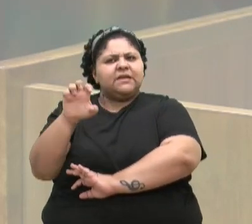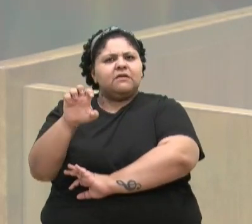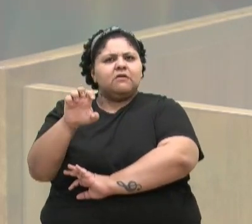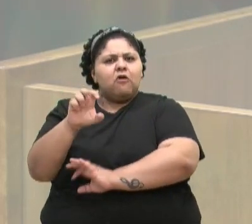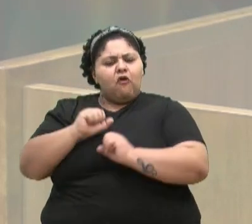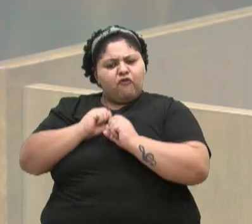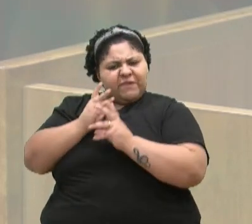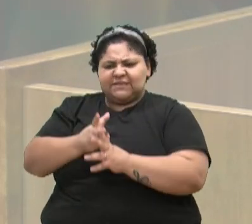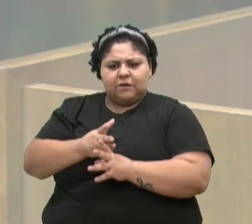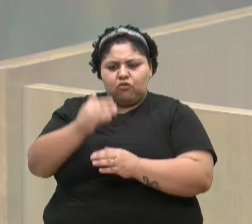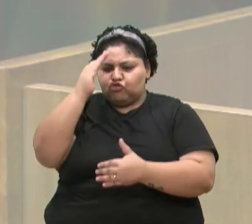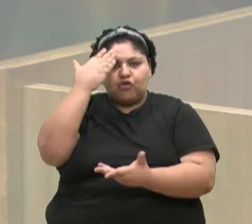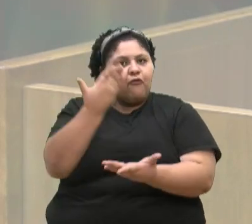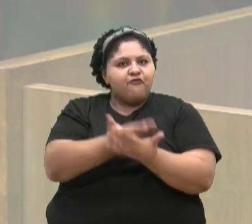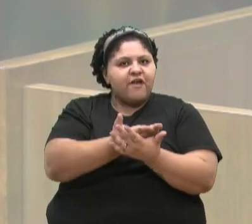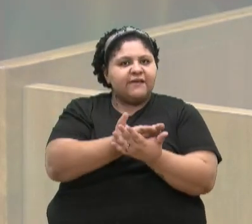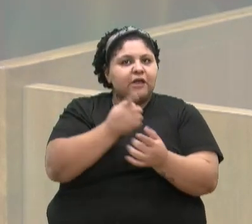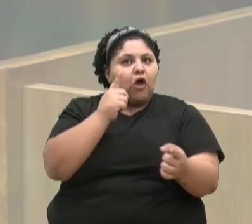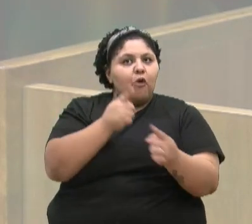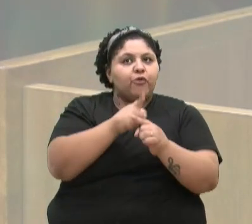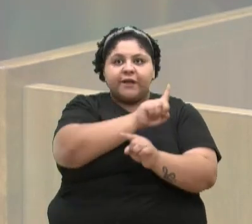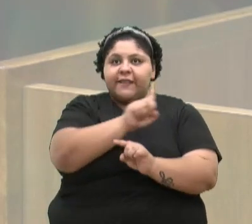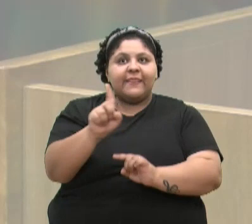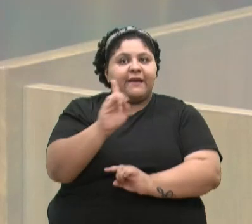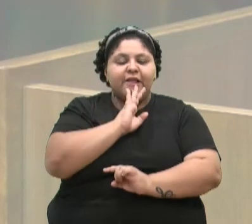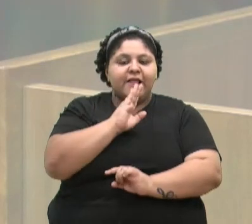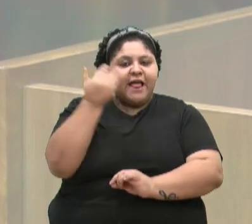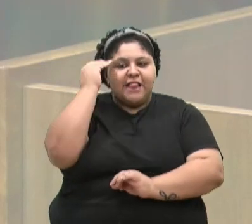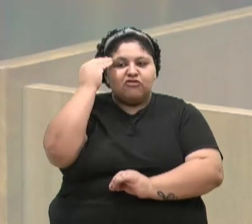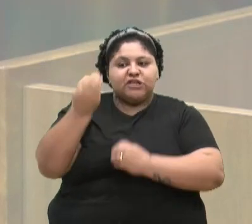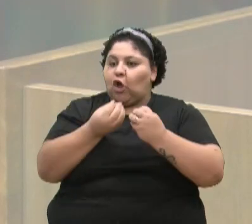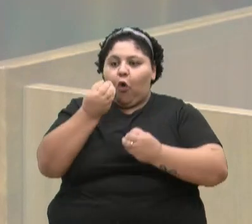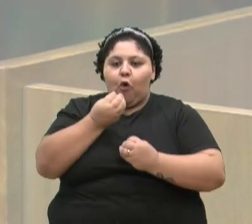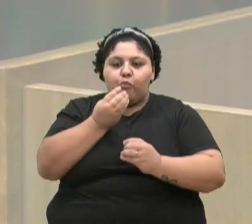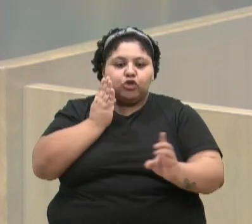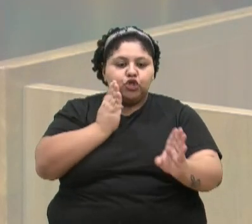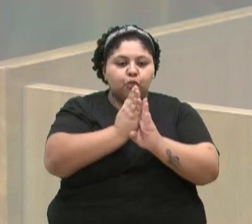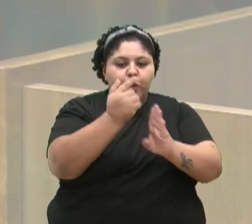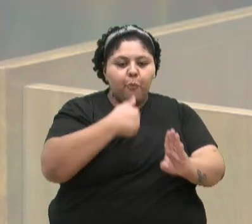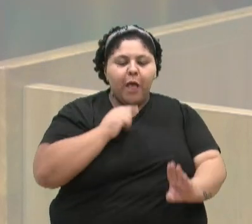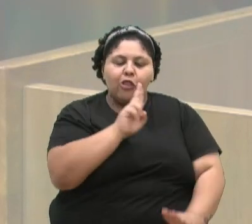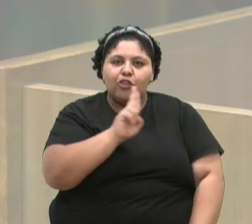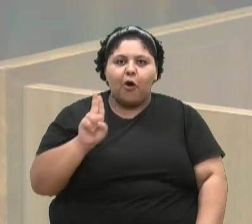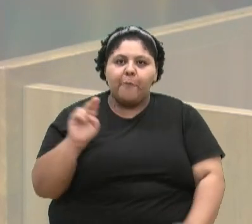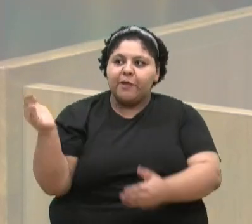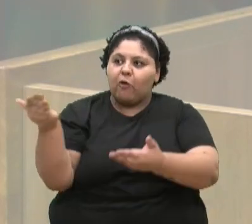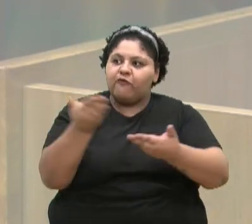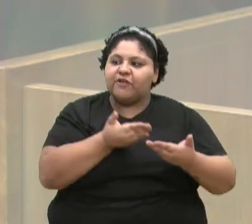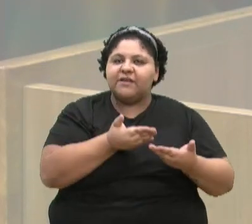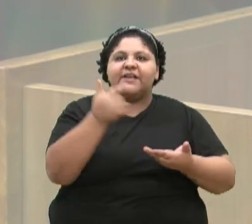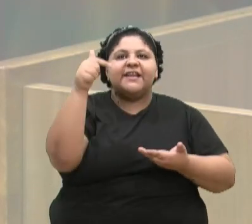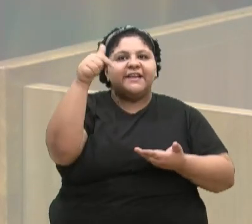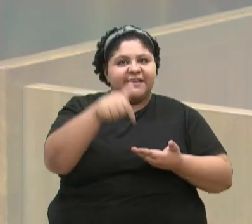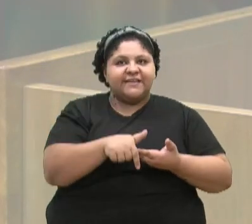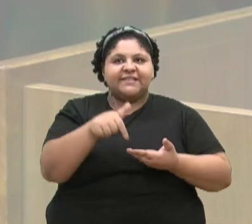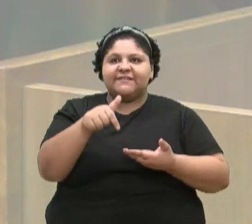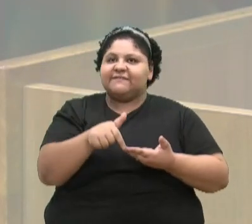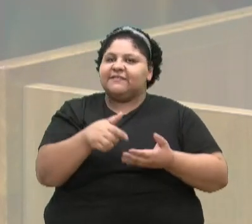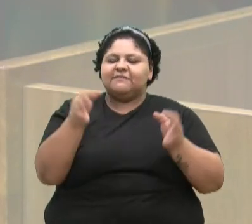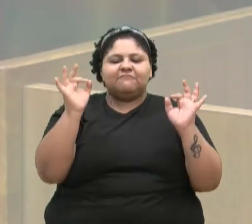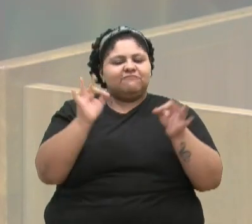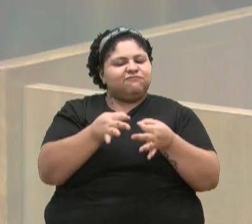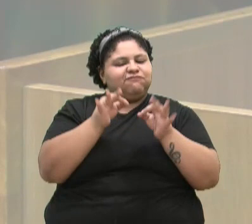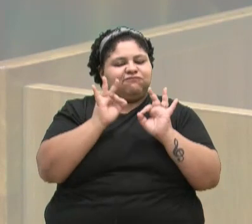Porque não nos conhecíamos. Não sei de onde ele catou o meu nome e me convidou. E me trouxe a esta